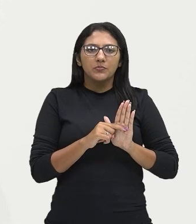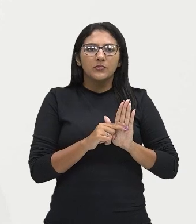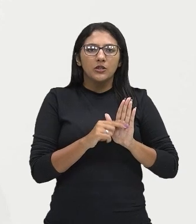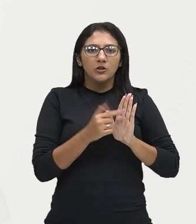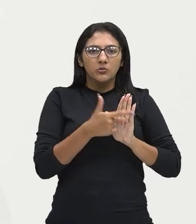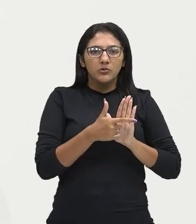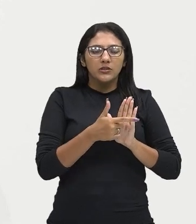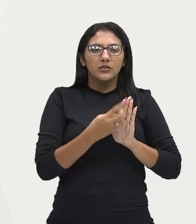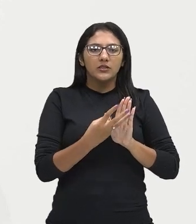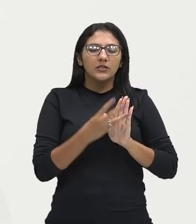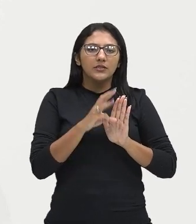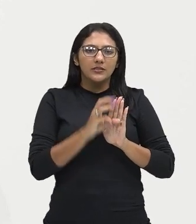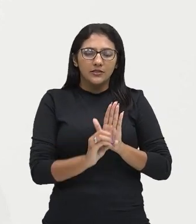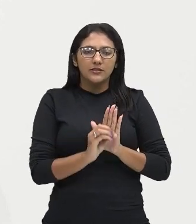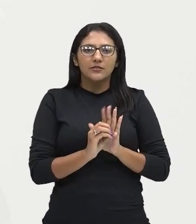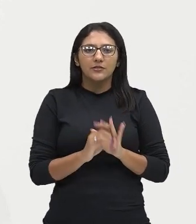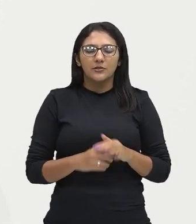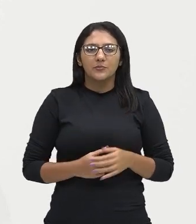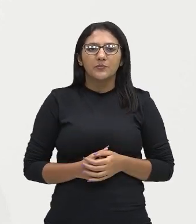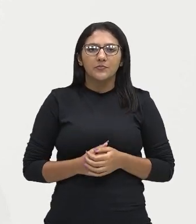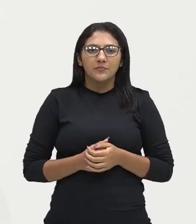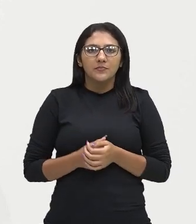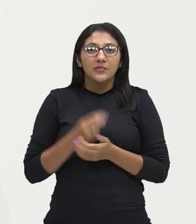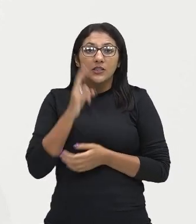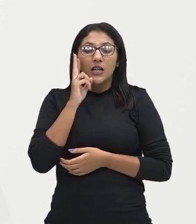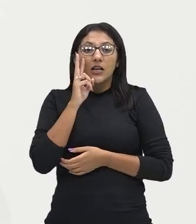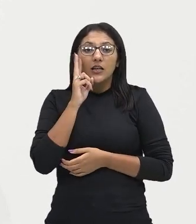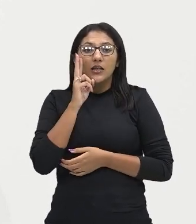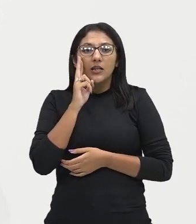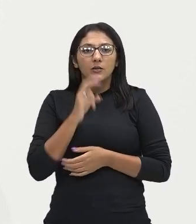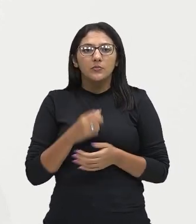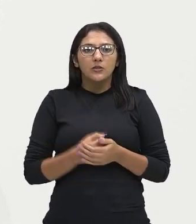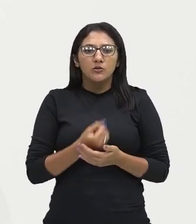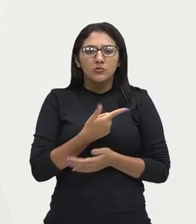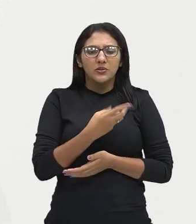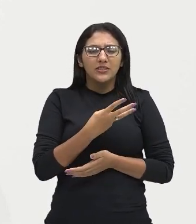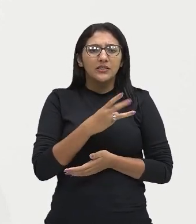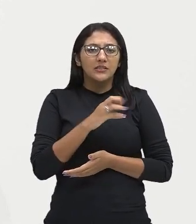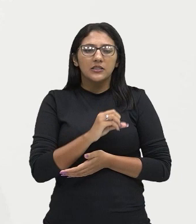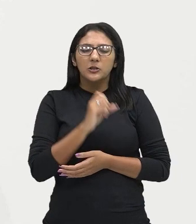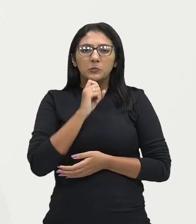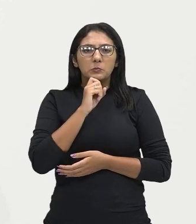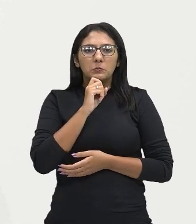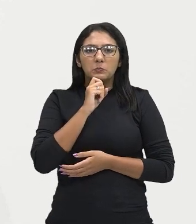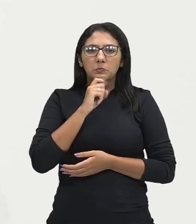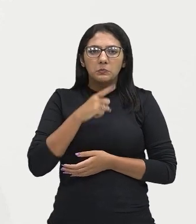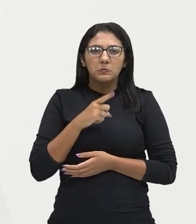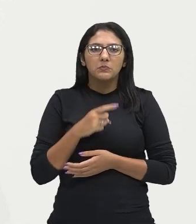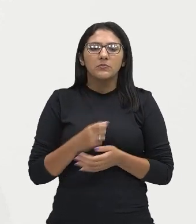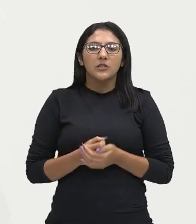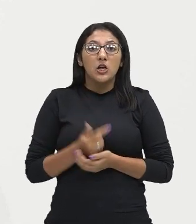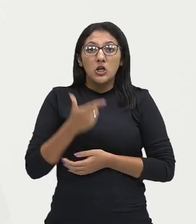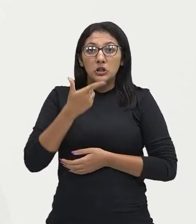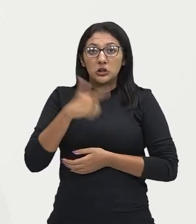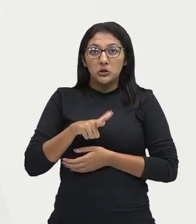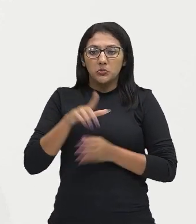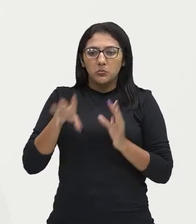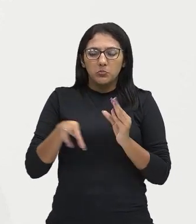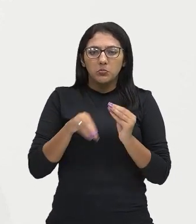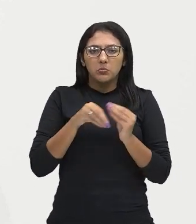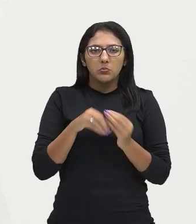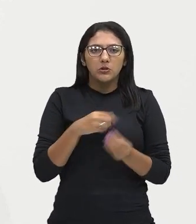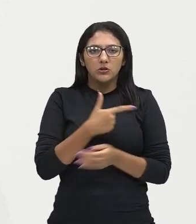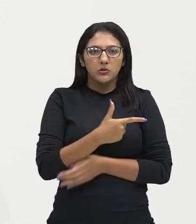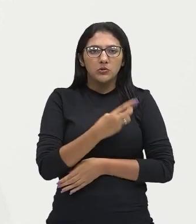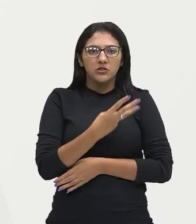5, 2. Ficamos agora com o resto 230. 230 não é possível dividir por 500, é claro. Acrescenta um 0 e